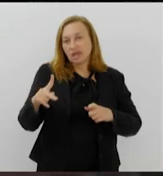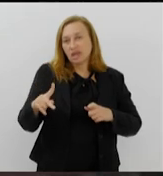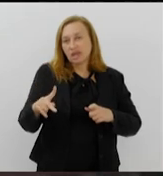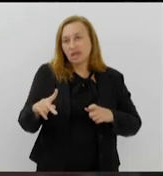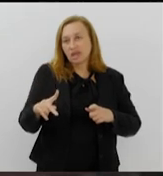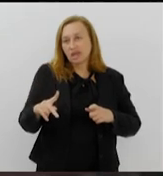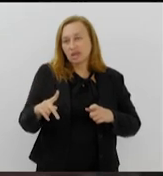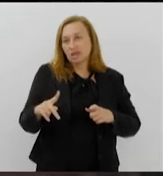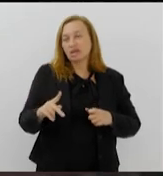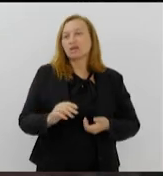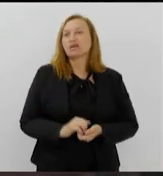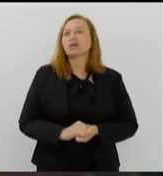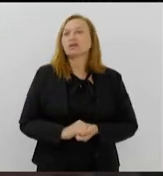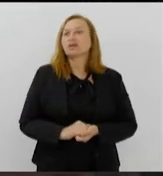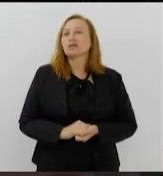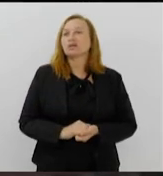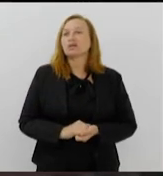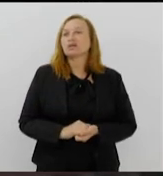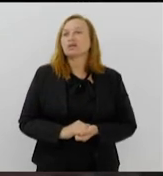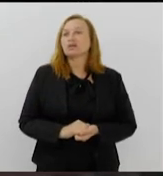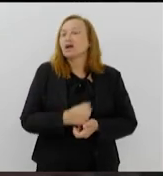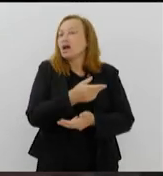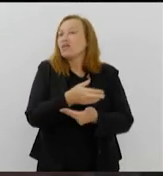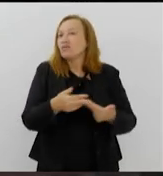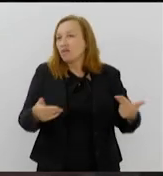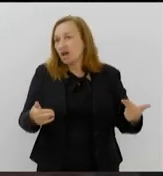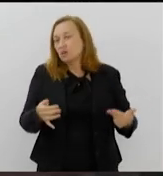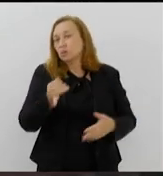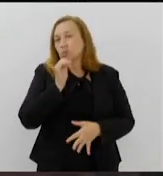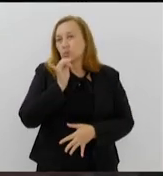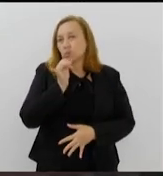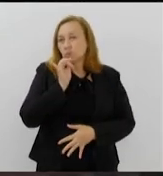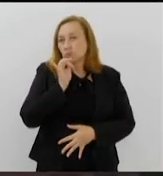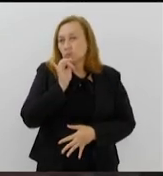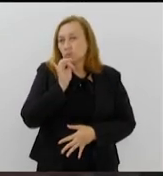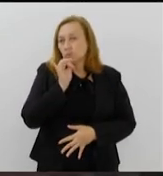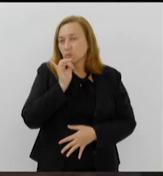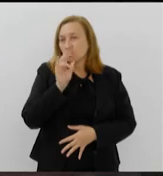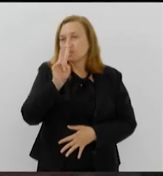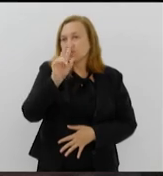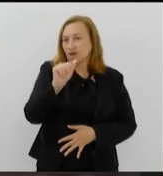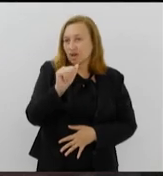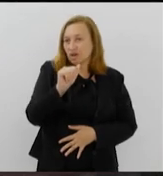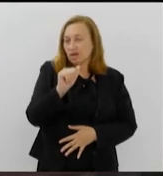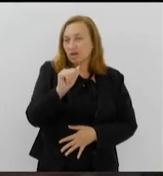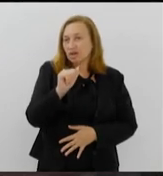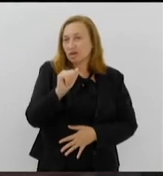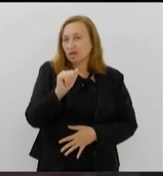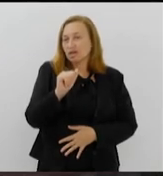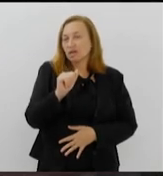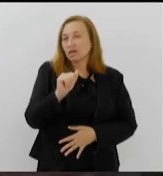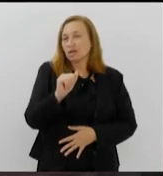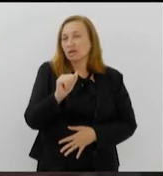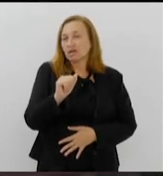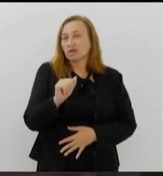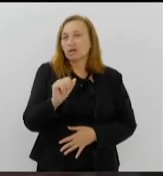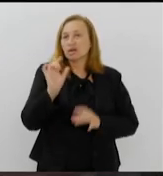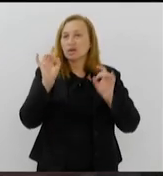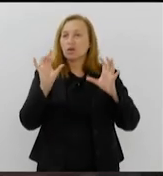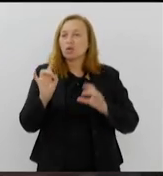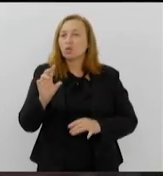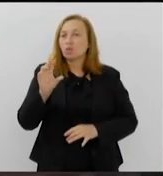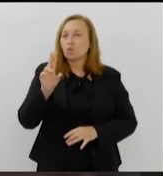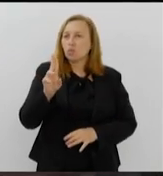especialidade muitas vezes. Há vários, por exemplo, há vários agendamentos para a especialidade de